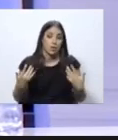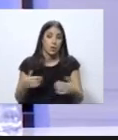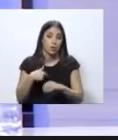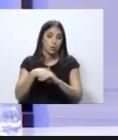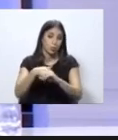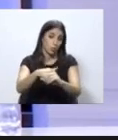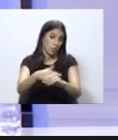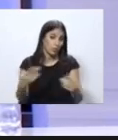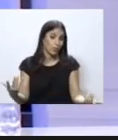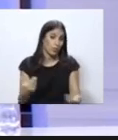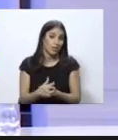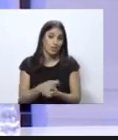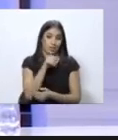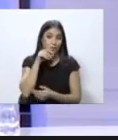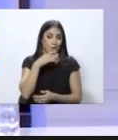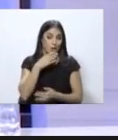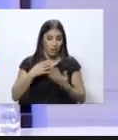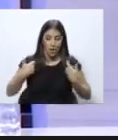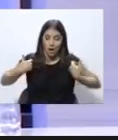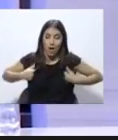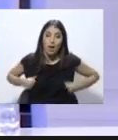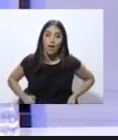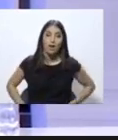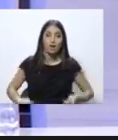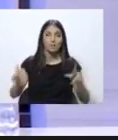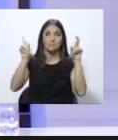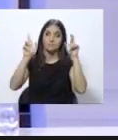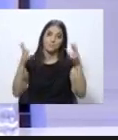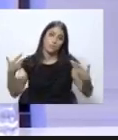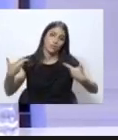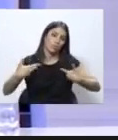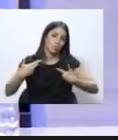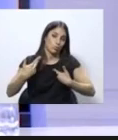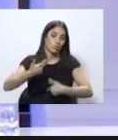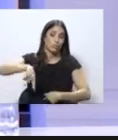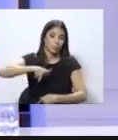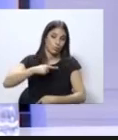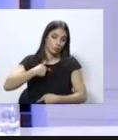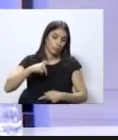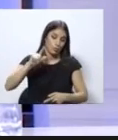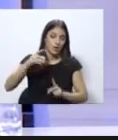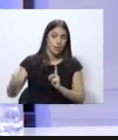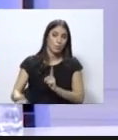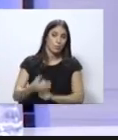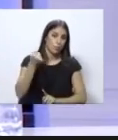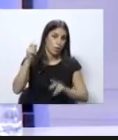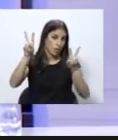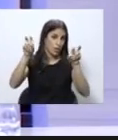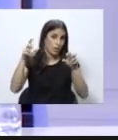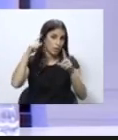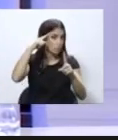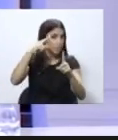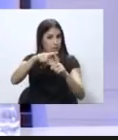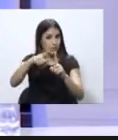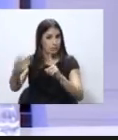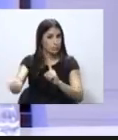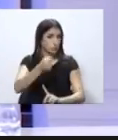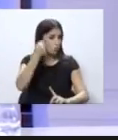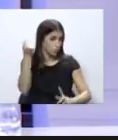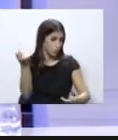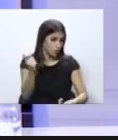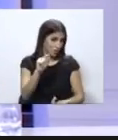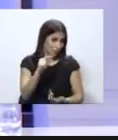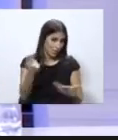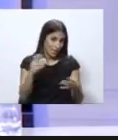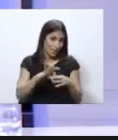vestir de azul e branco, que nos ajude a alcançar os objetivos, acima de tudo de revalidar o